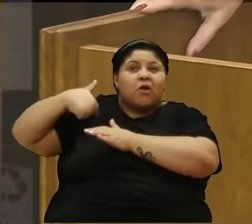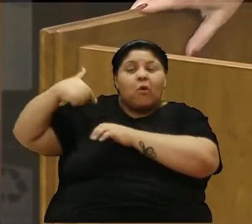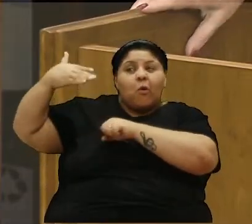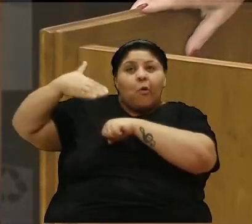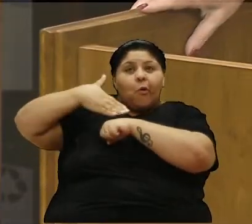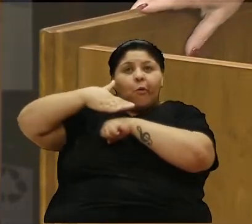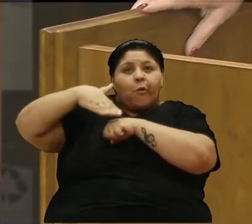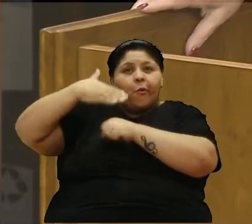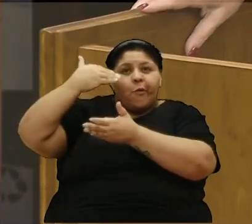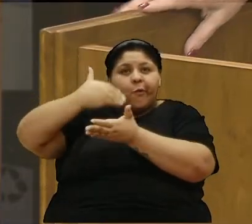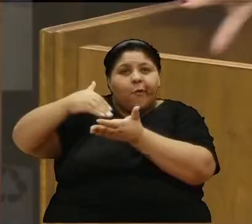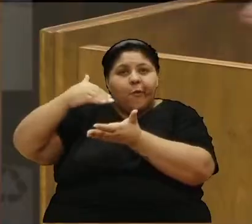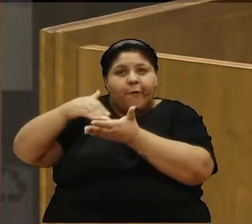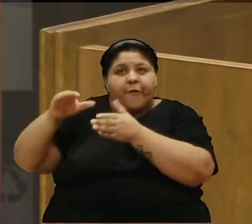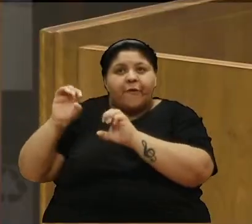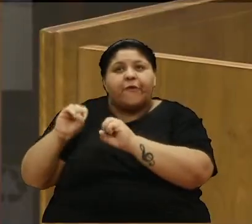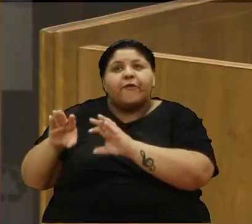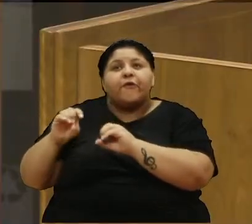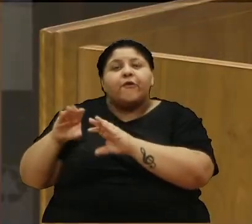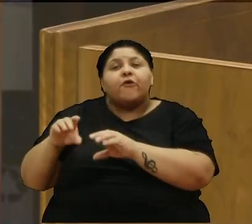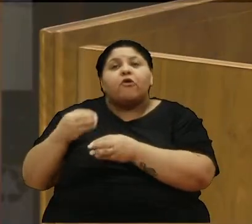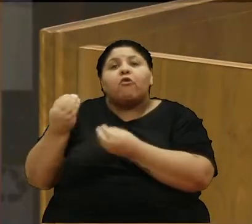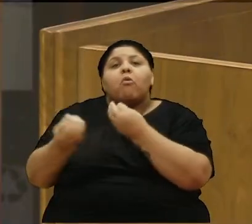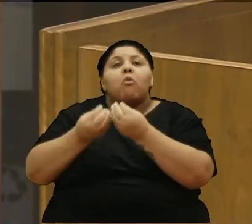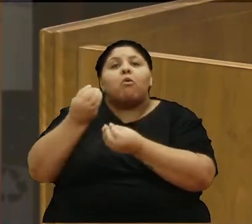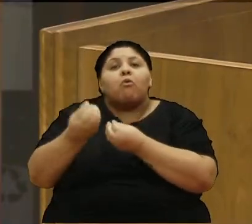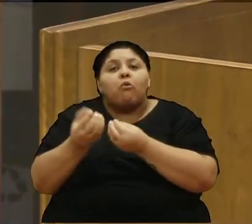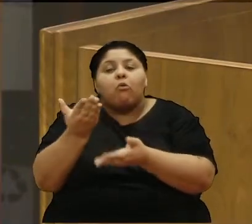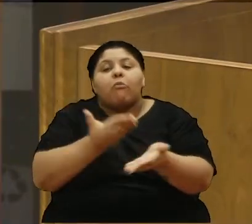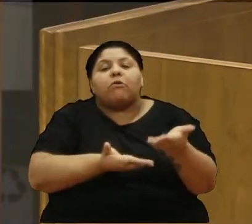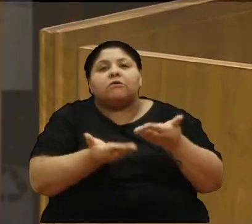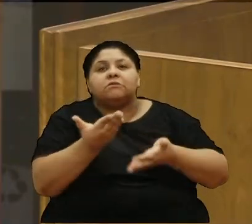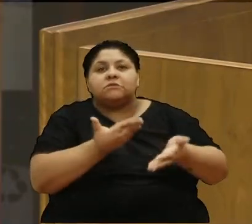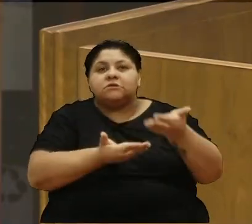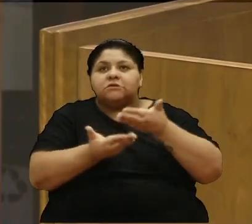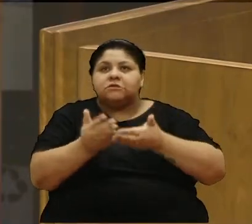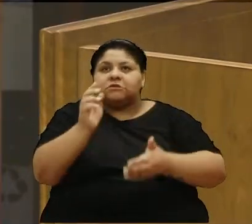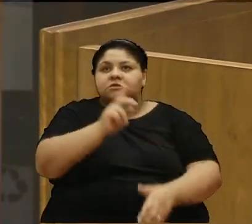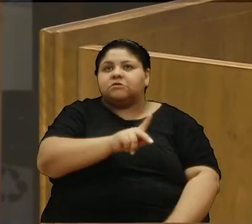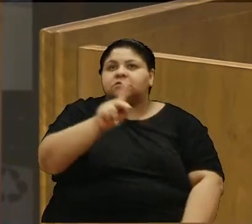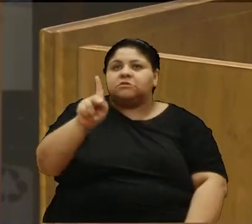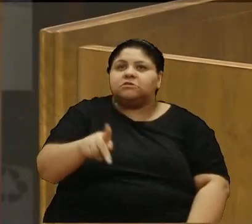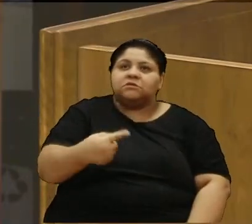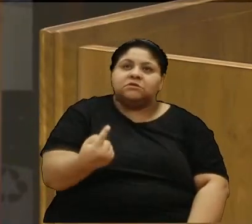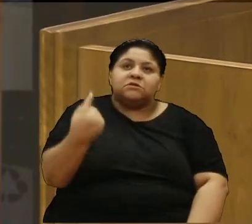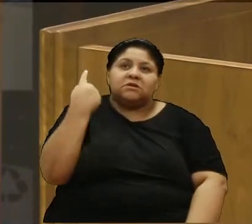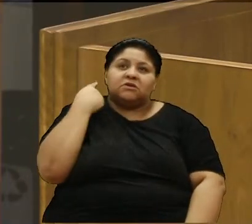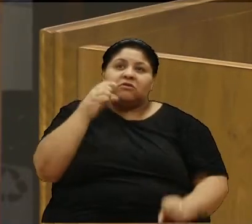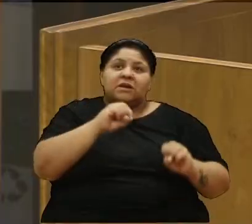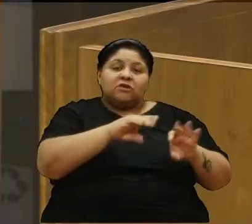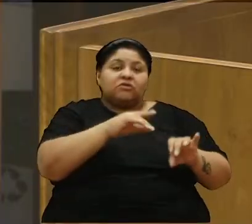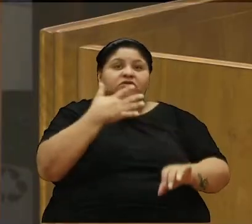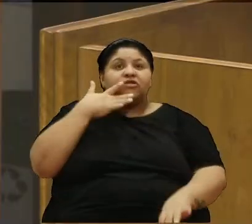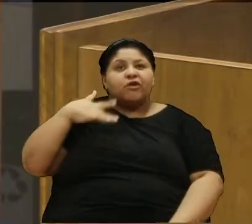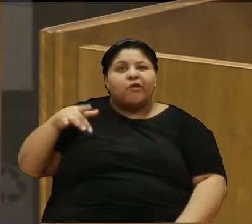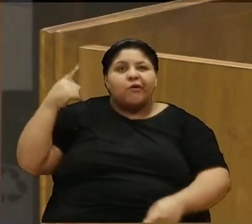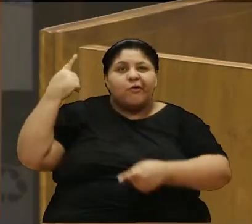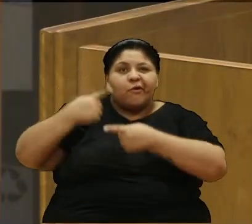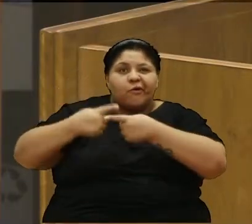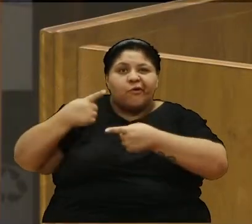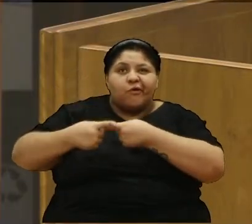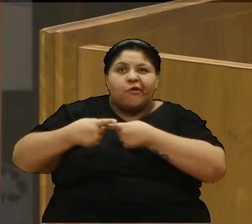com a secretária de Educação sobre como ia ser o atendimento dessa professora lá na educação infantil. Porque se ela